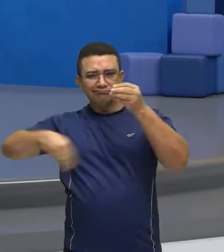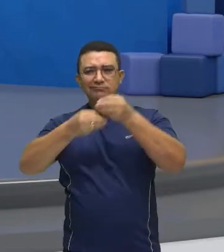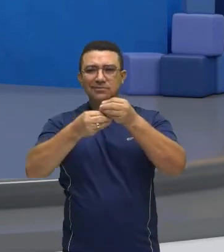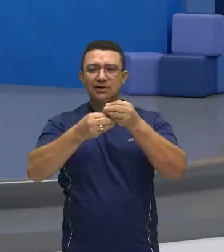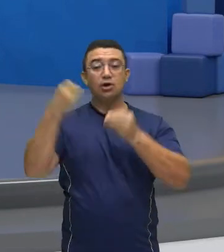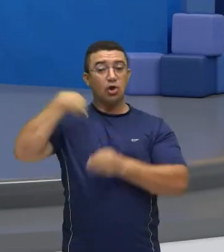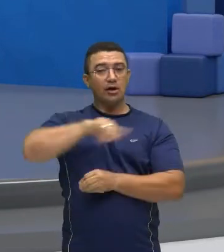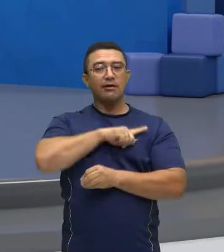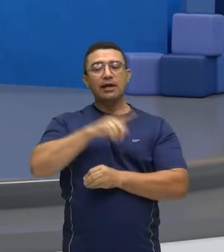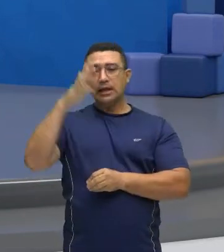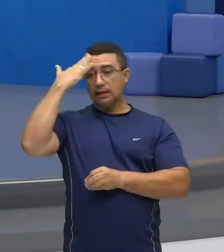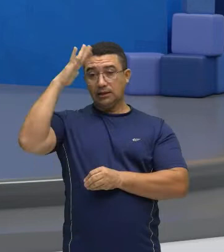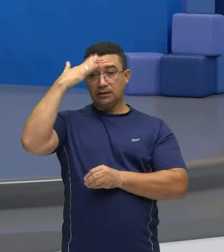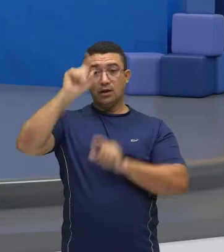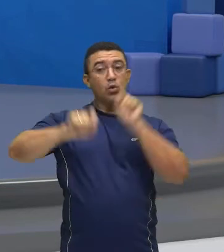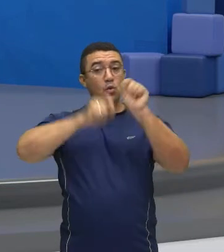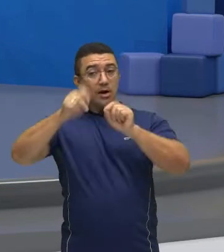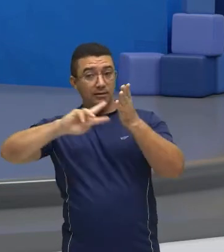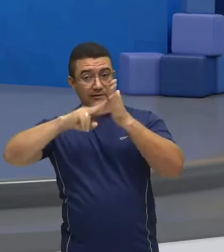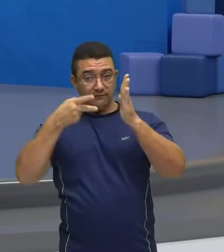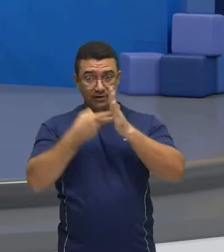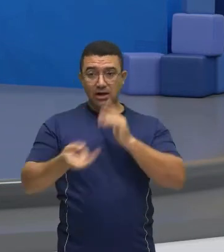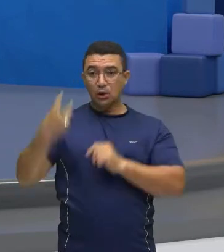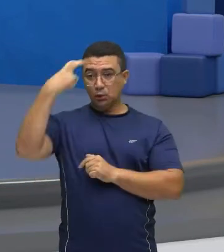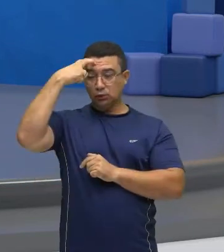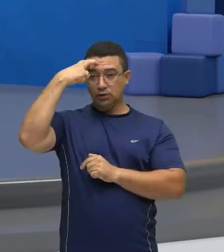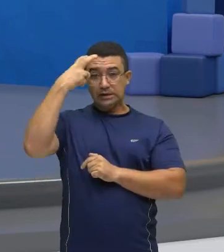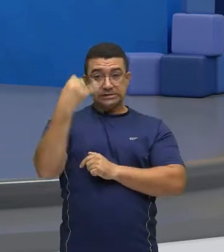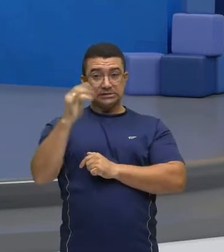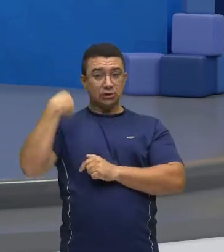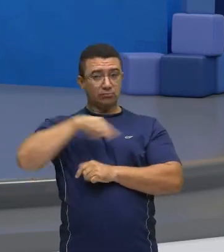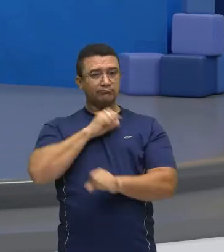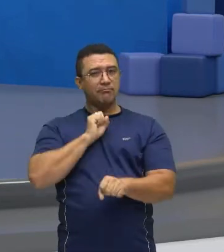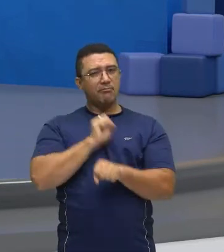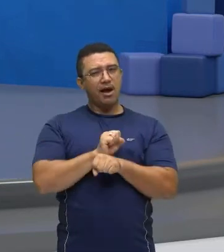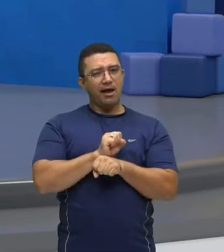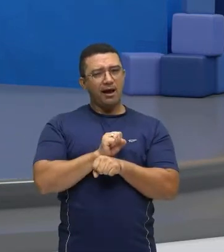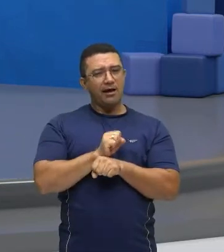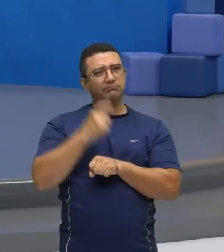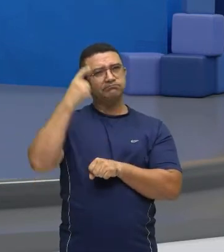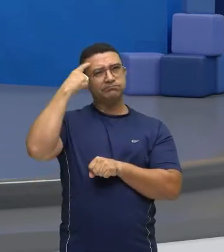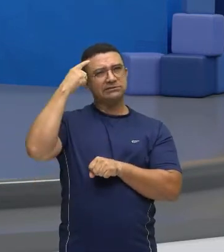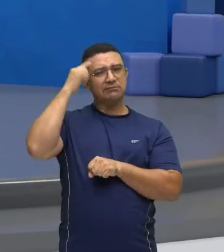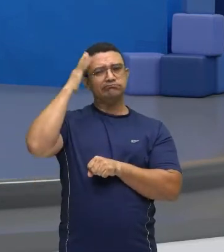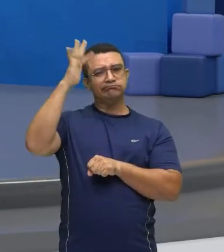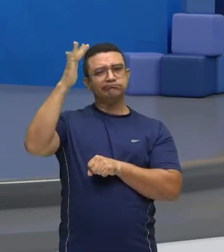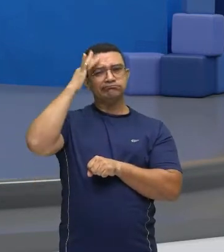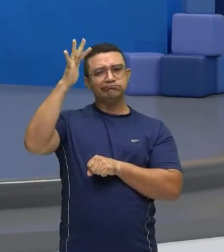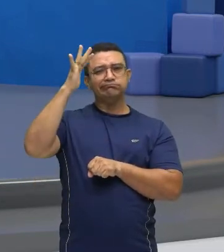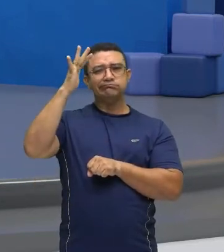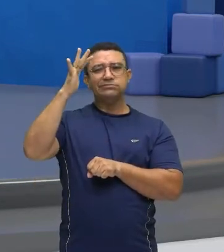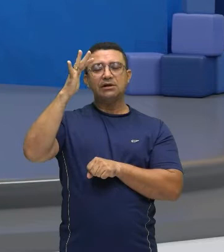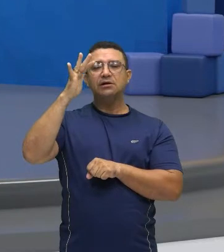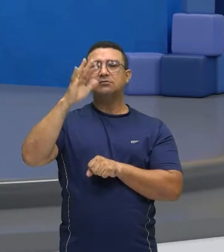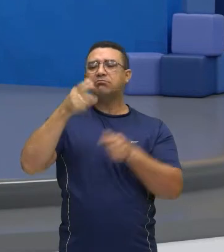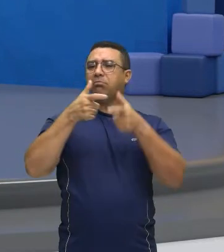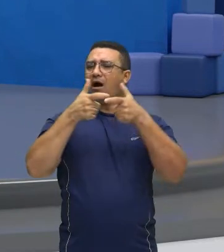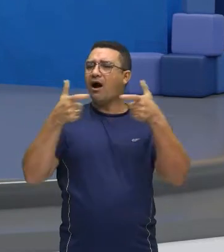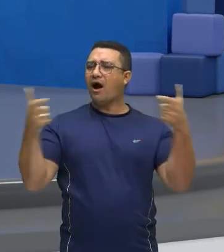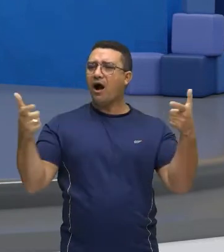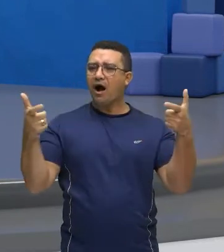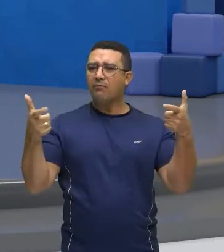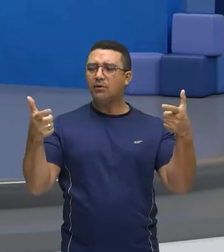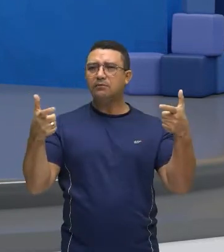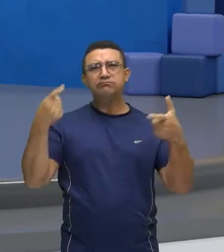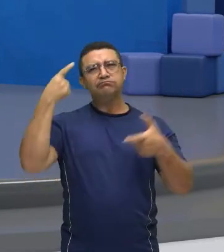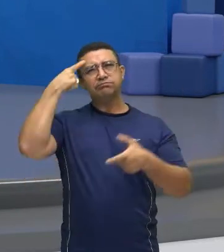gente compreender o que é uma cultura. E se a gente parar para pensar do ponto de vista, né, num aspecto assim mais amplo, parar